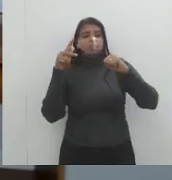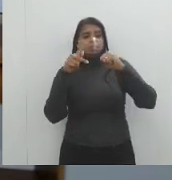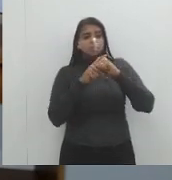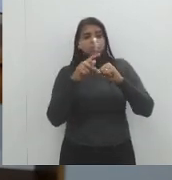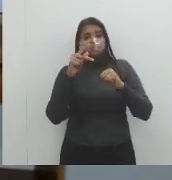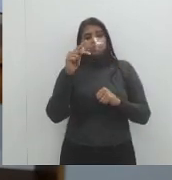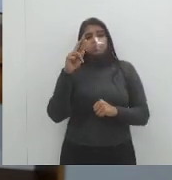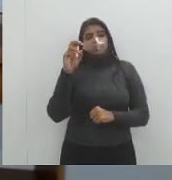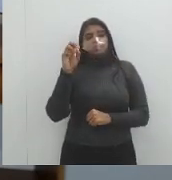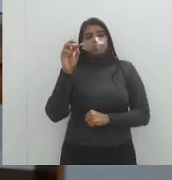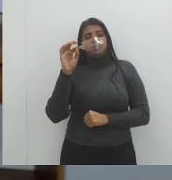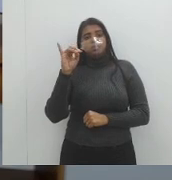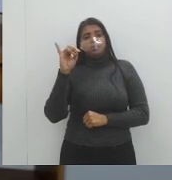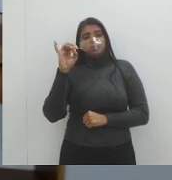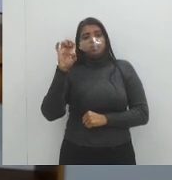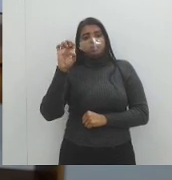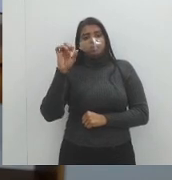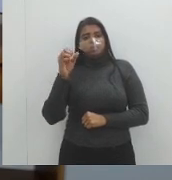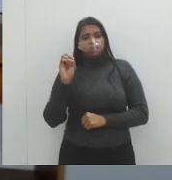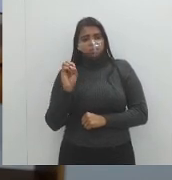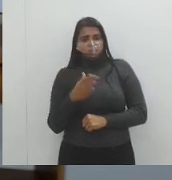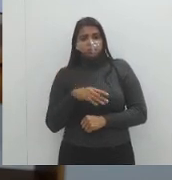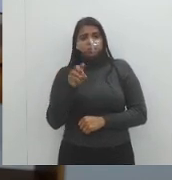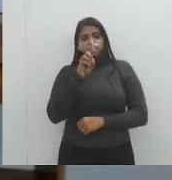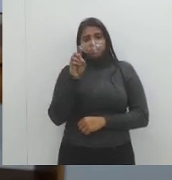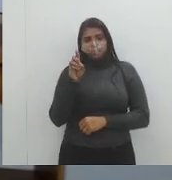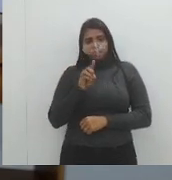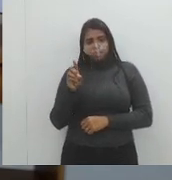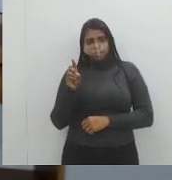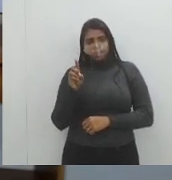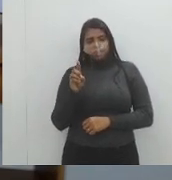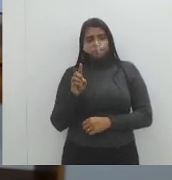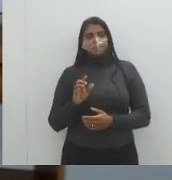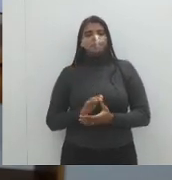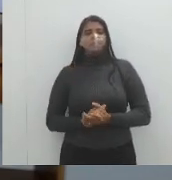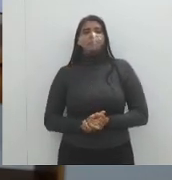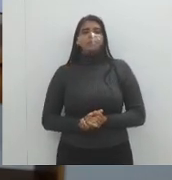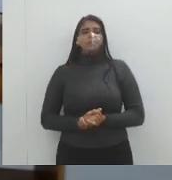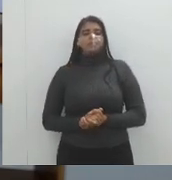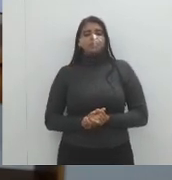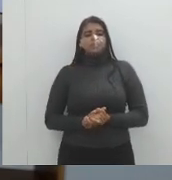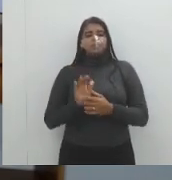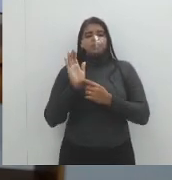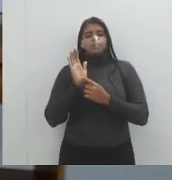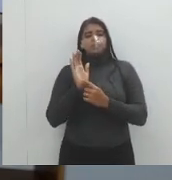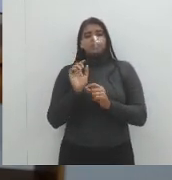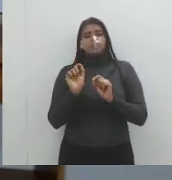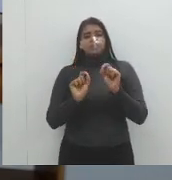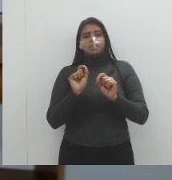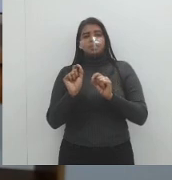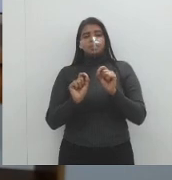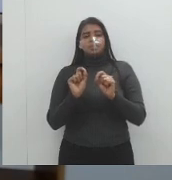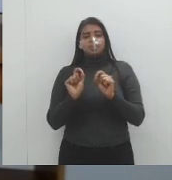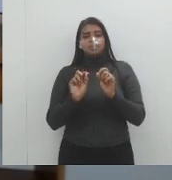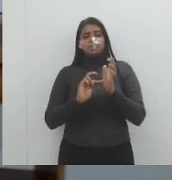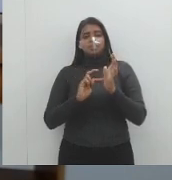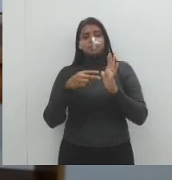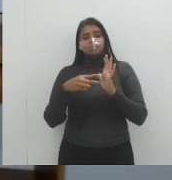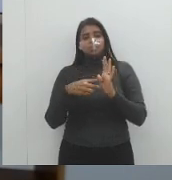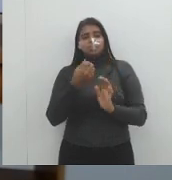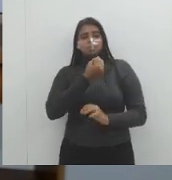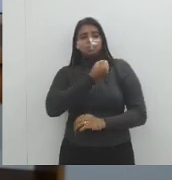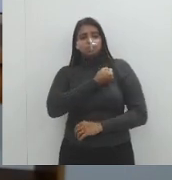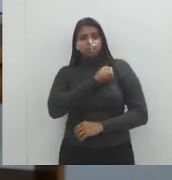no nosso exemplo, eu coloquei aqui, ó, Z. A letra Z é o símbolo que significa